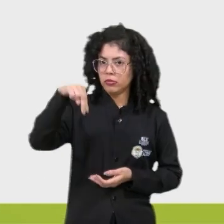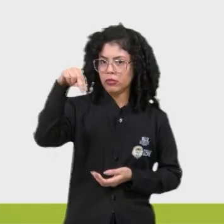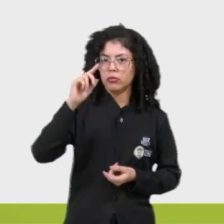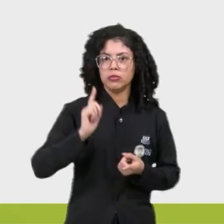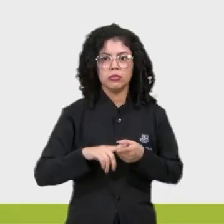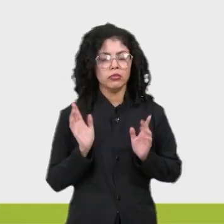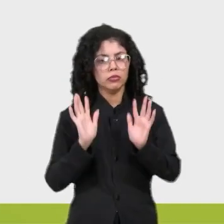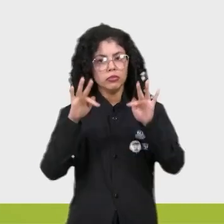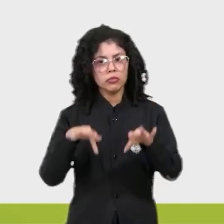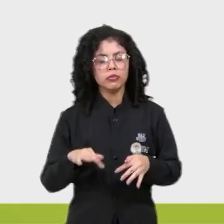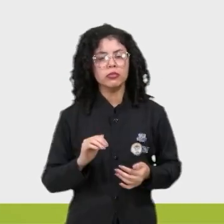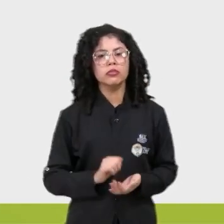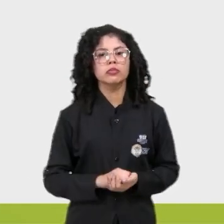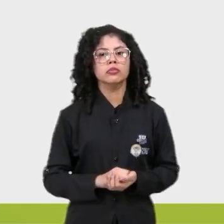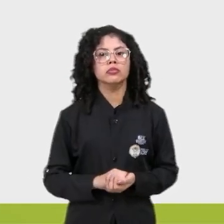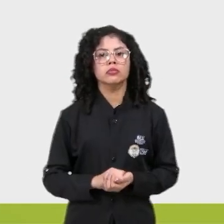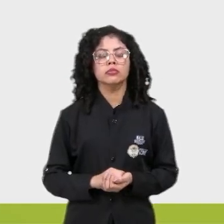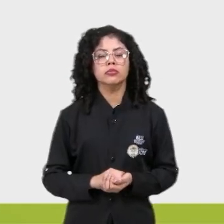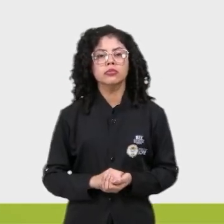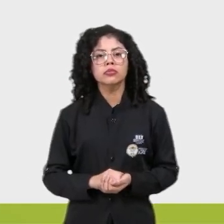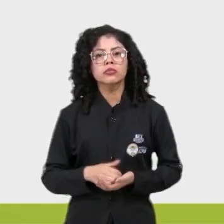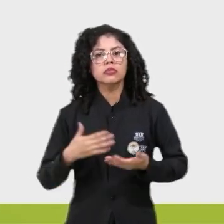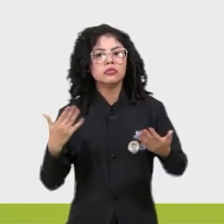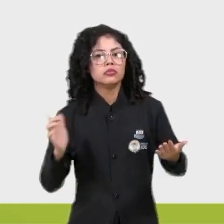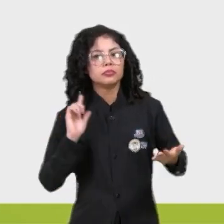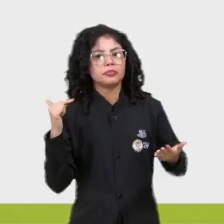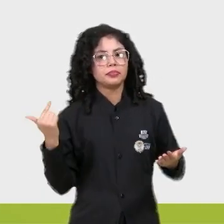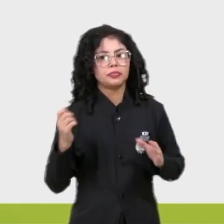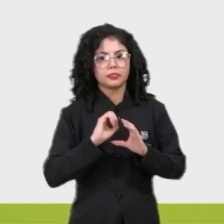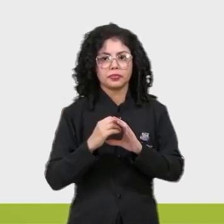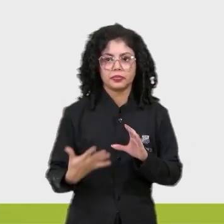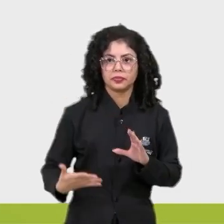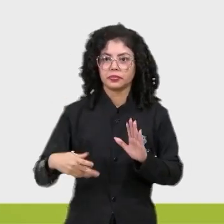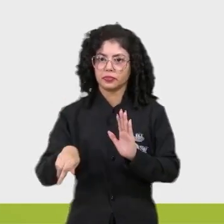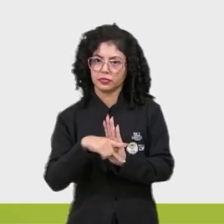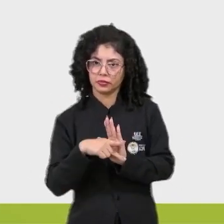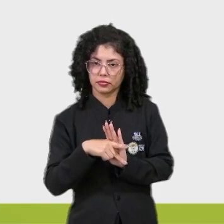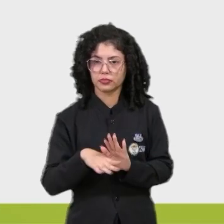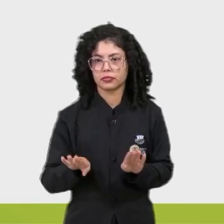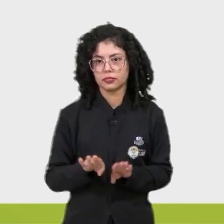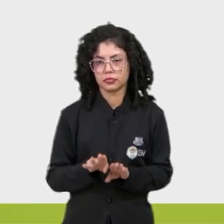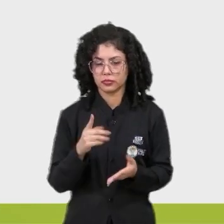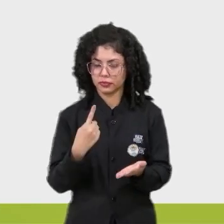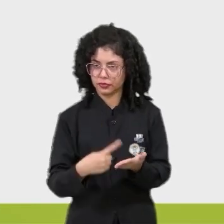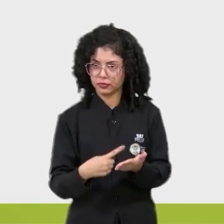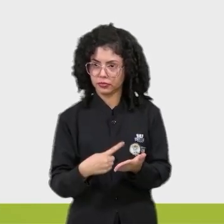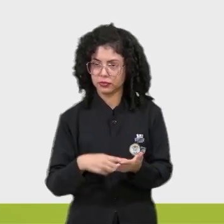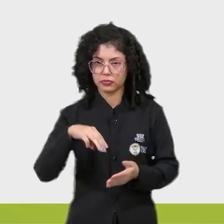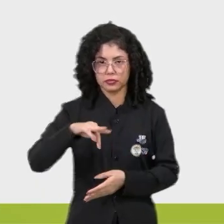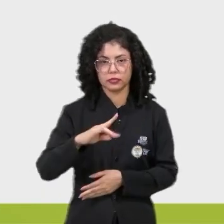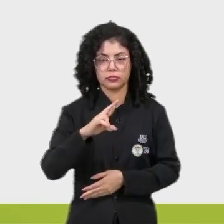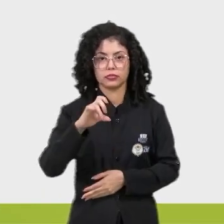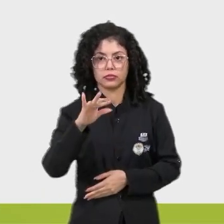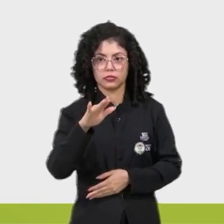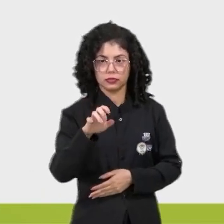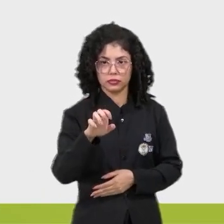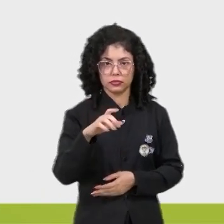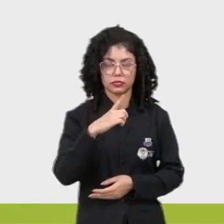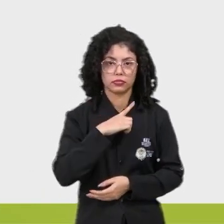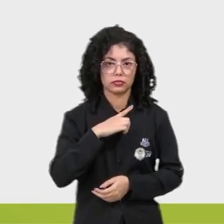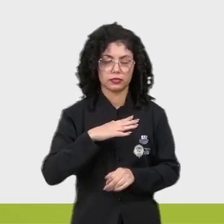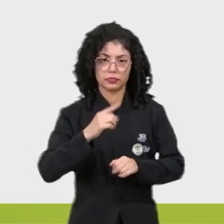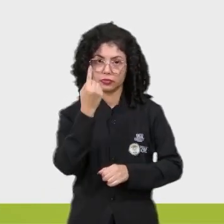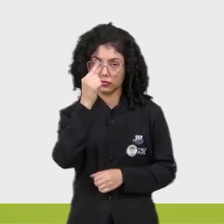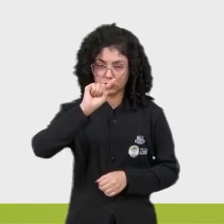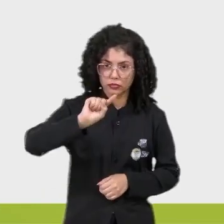porque, enfim, é uma metrópole, né? E outra característica também, para ser considerada metrópole regional, tem que ter mais de